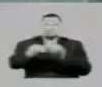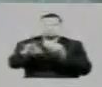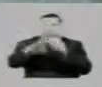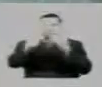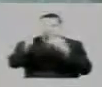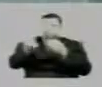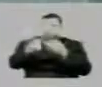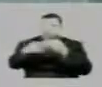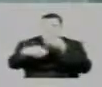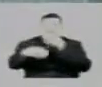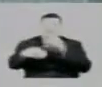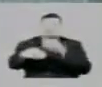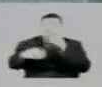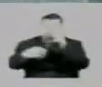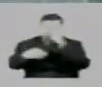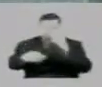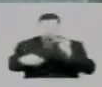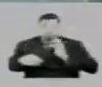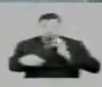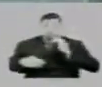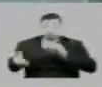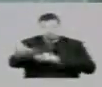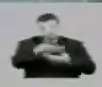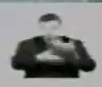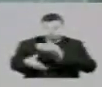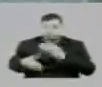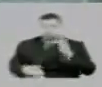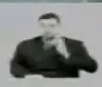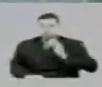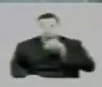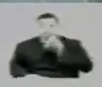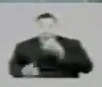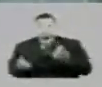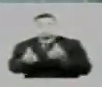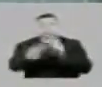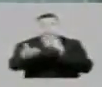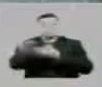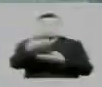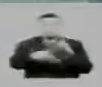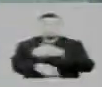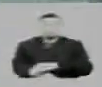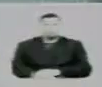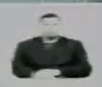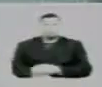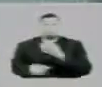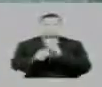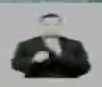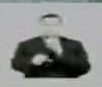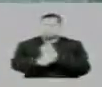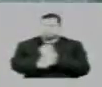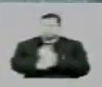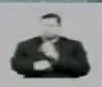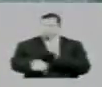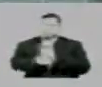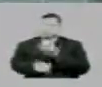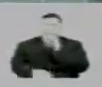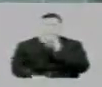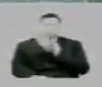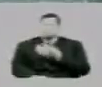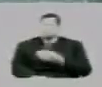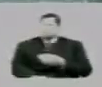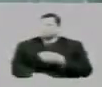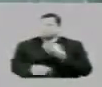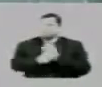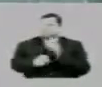os questionamentos de ordem técnica, operacional e financeira indicados no relatório do Tribunal de Contas do Estado,